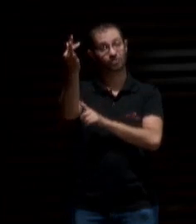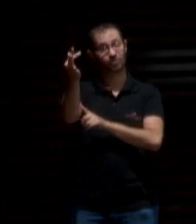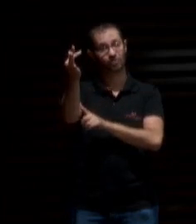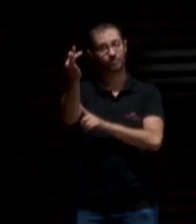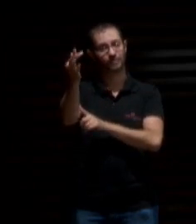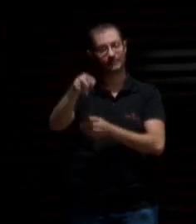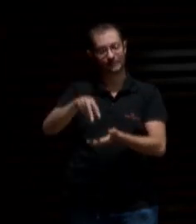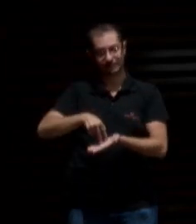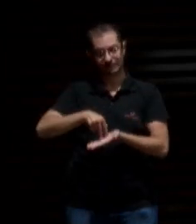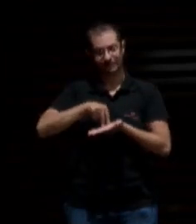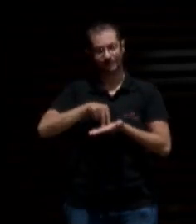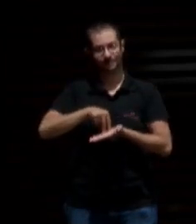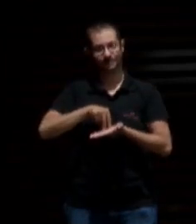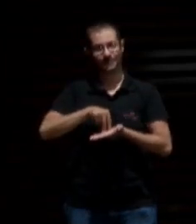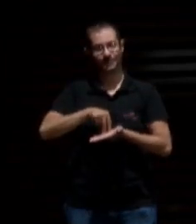Aguenta firme.